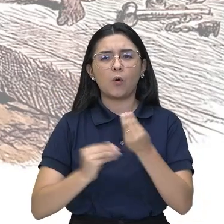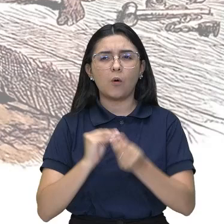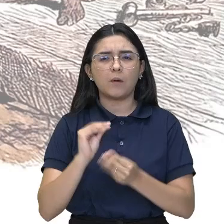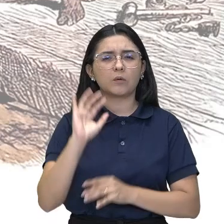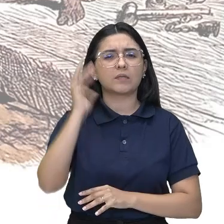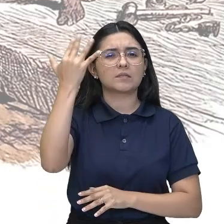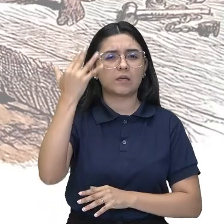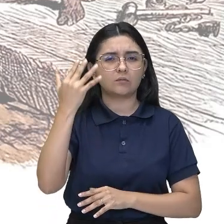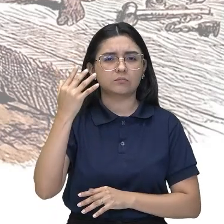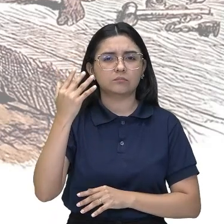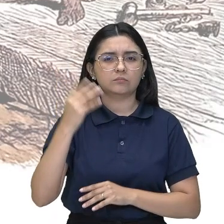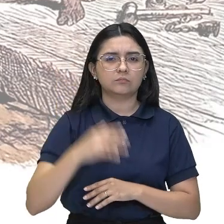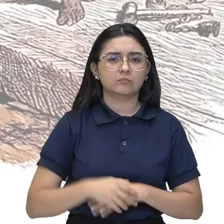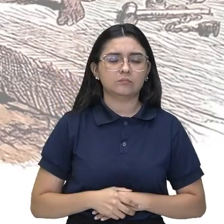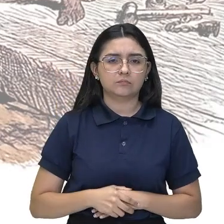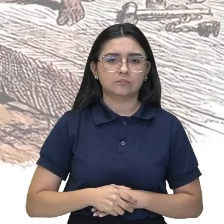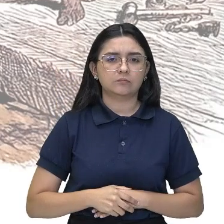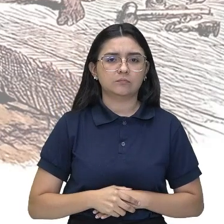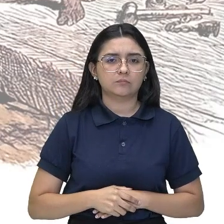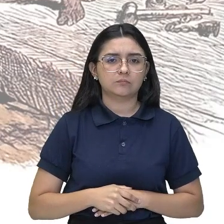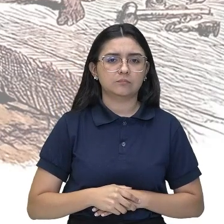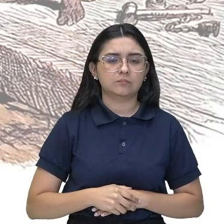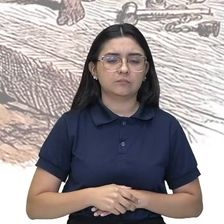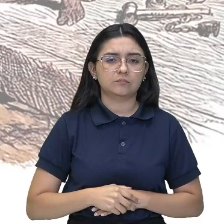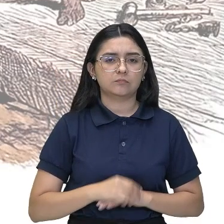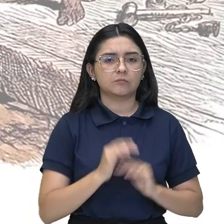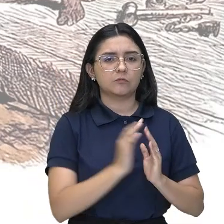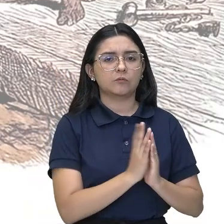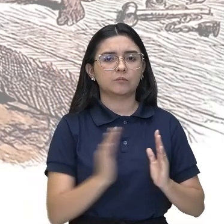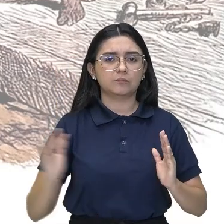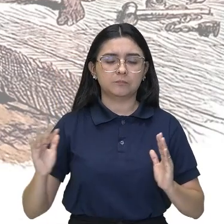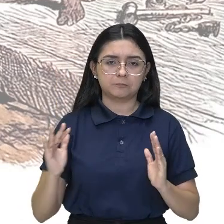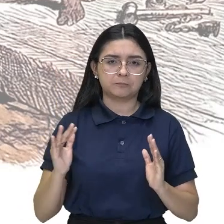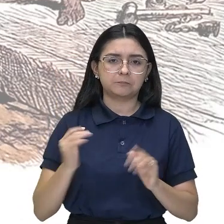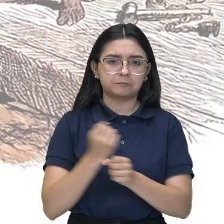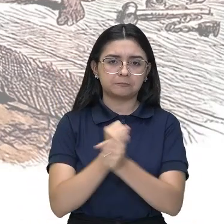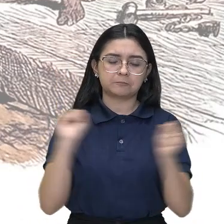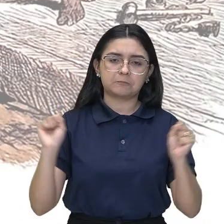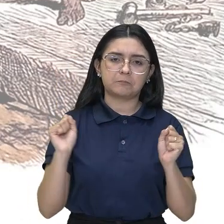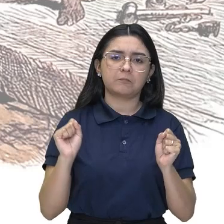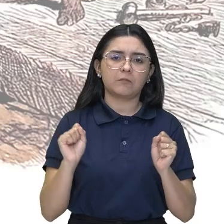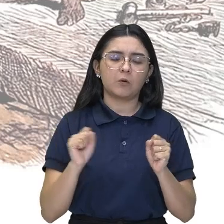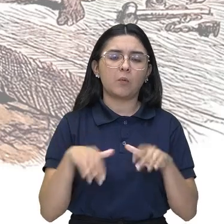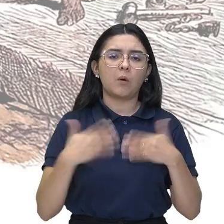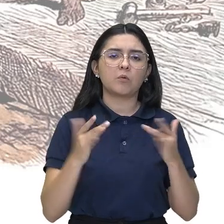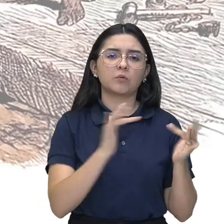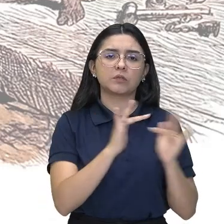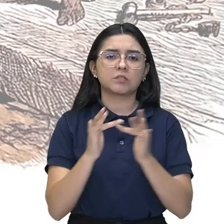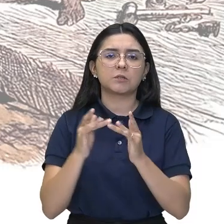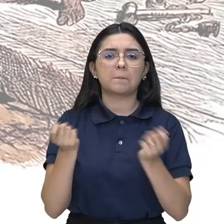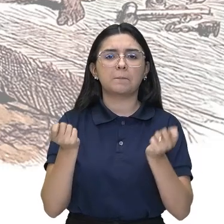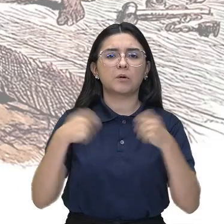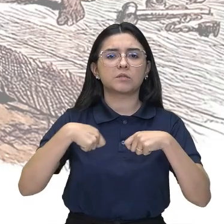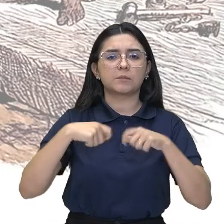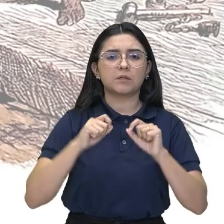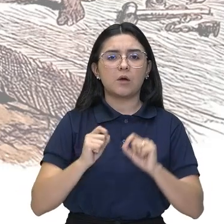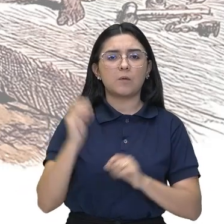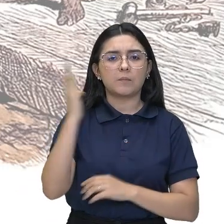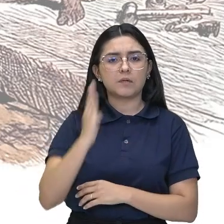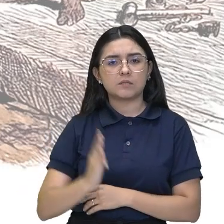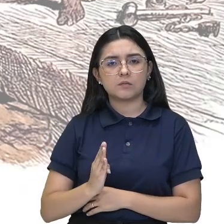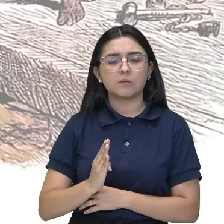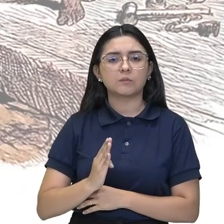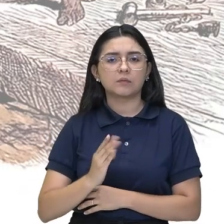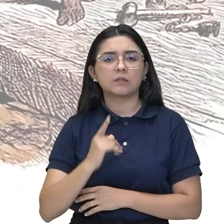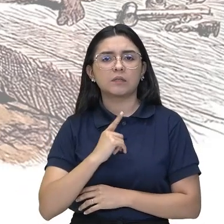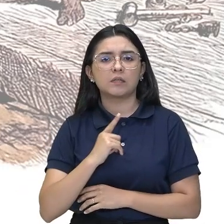deu, né? Qual o contexto que nós estávamos vivendo que possibilitou ao Brasil ter